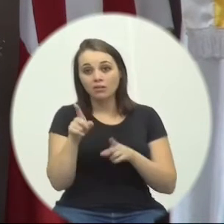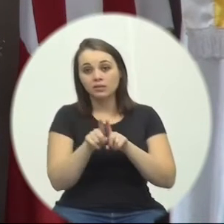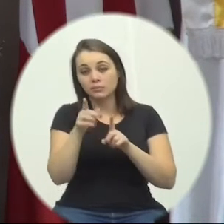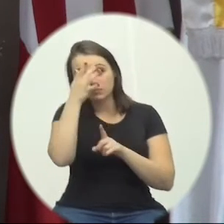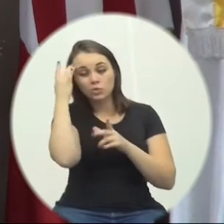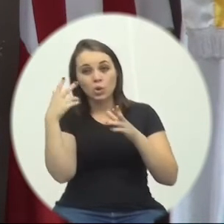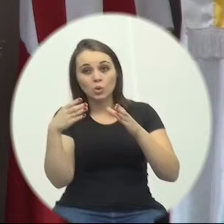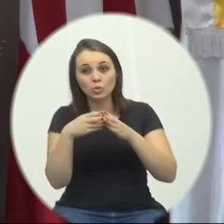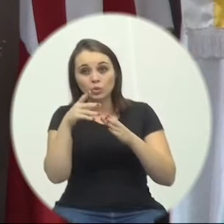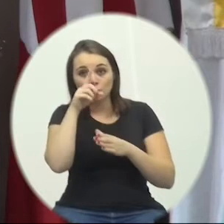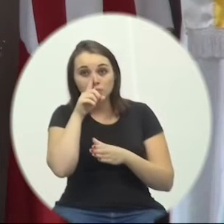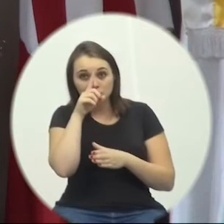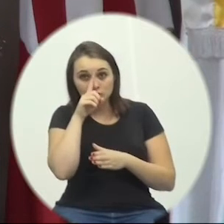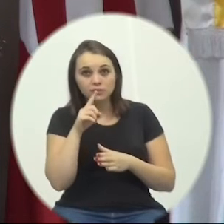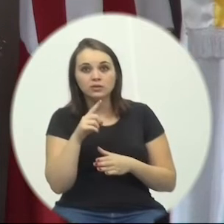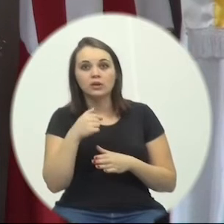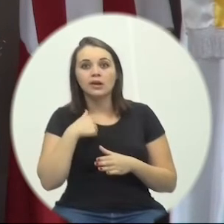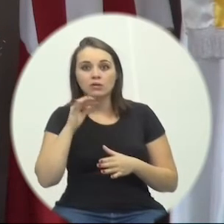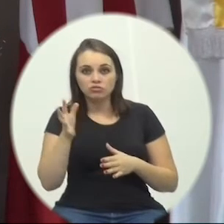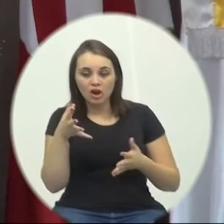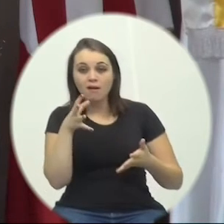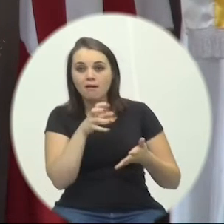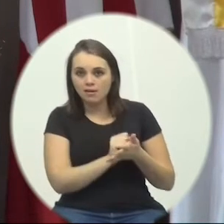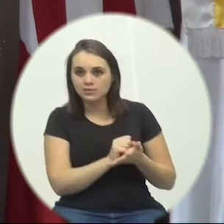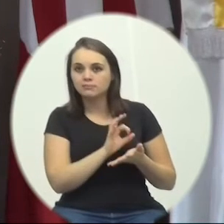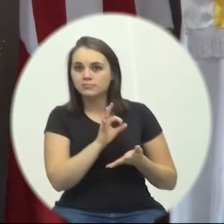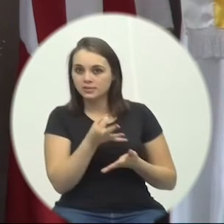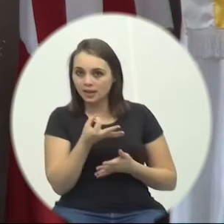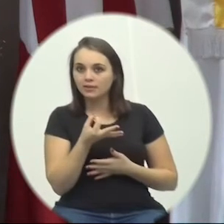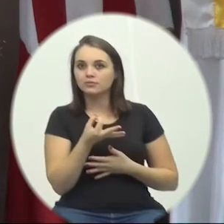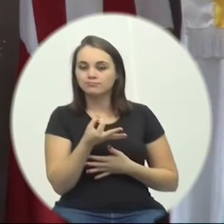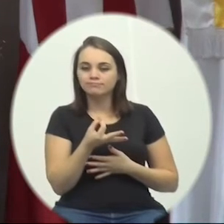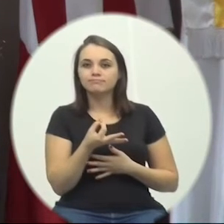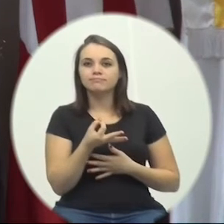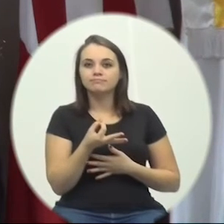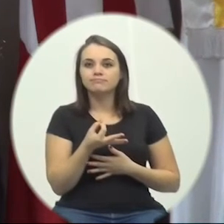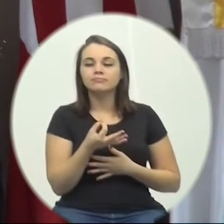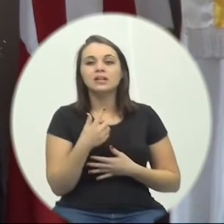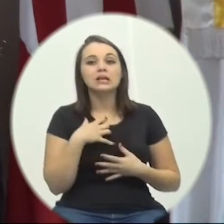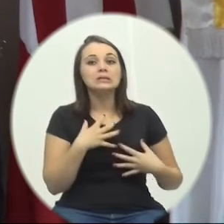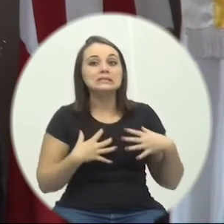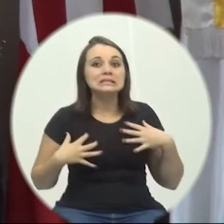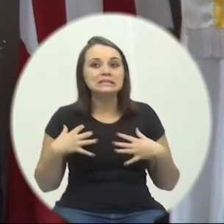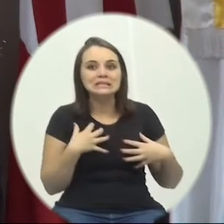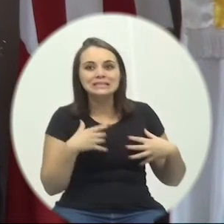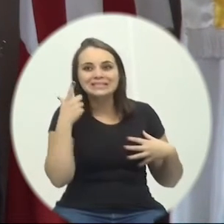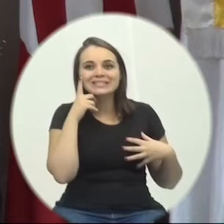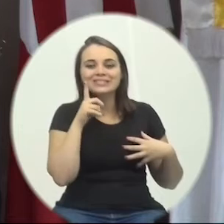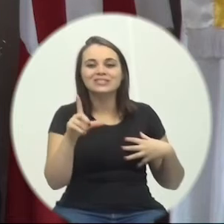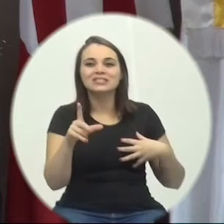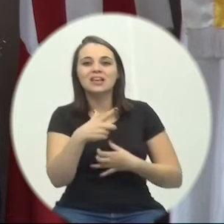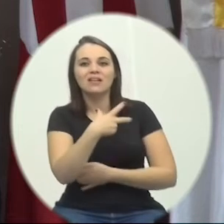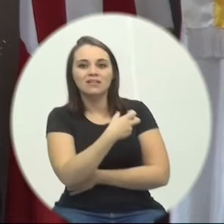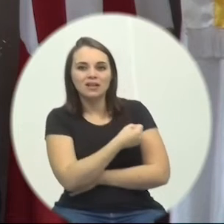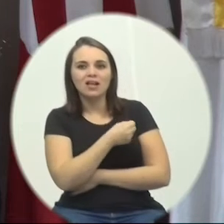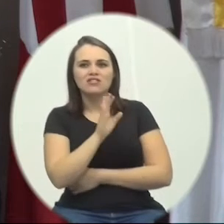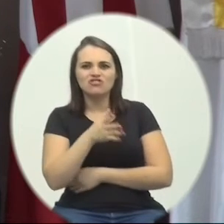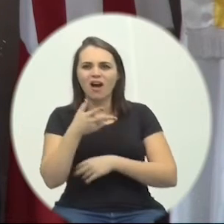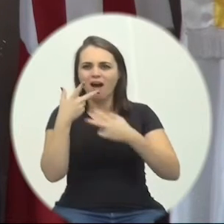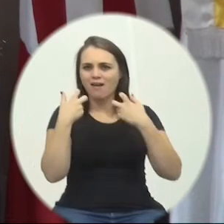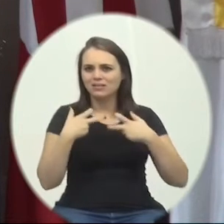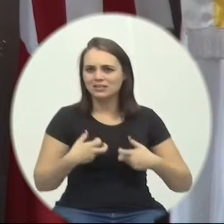Então, já estou devidamente cadastrado, logo no começo fiz, né? Também estou ansioso por isso, em que pese eu tenha feito vários exames e